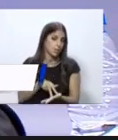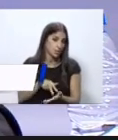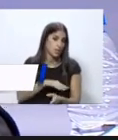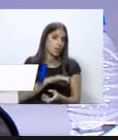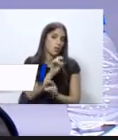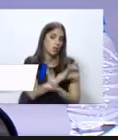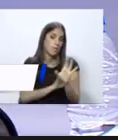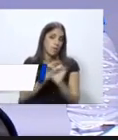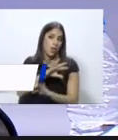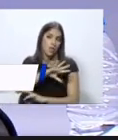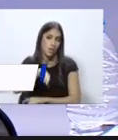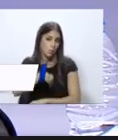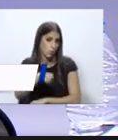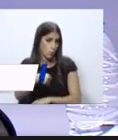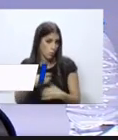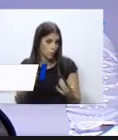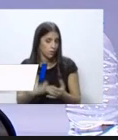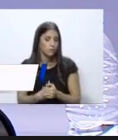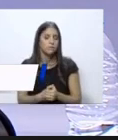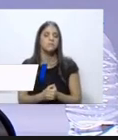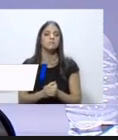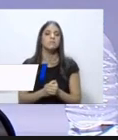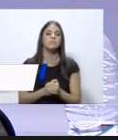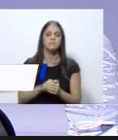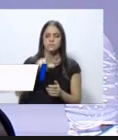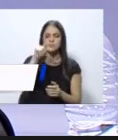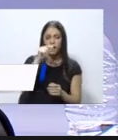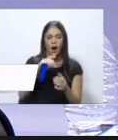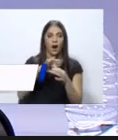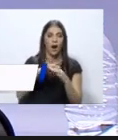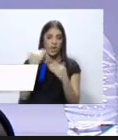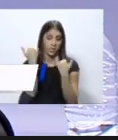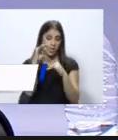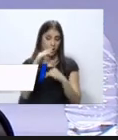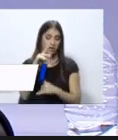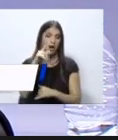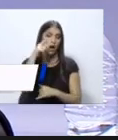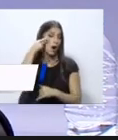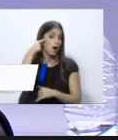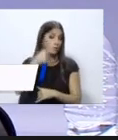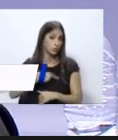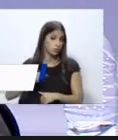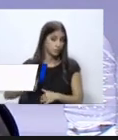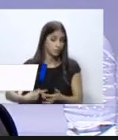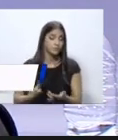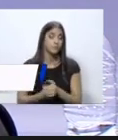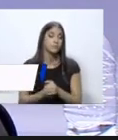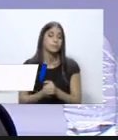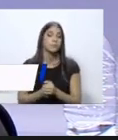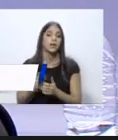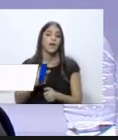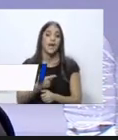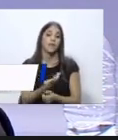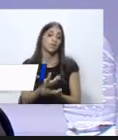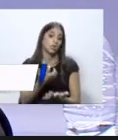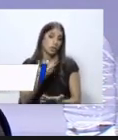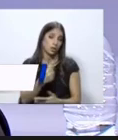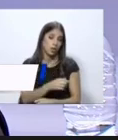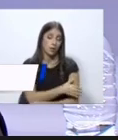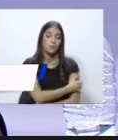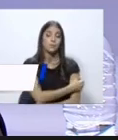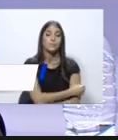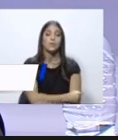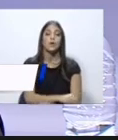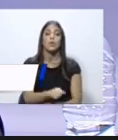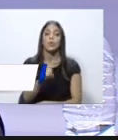e muitas vezes também na Taça da Ásia. E, portanto, é um jogador de créditos firmados. O Evan Nilsson é